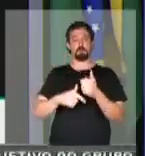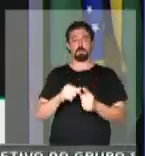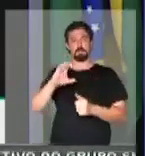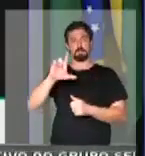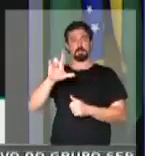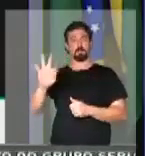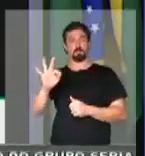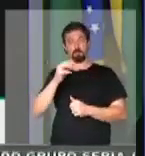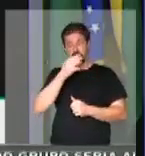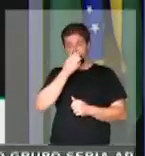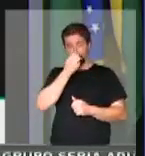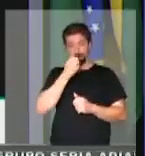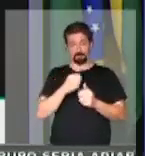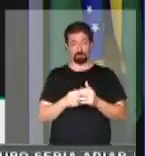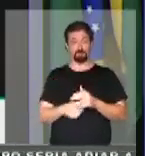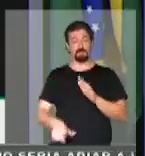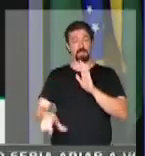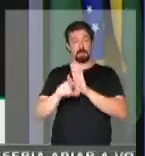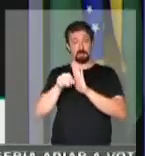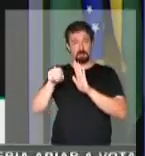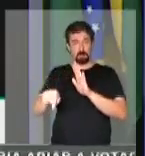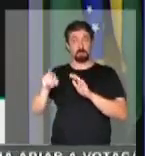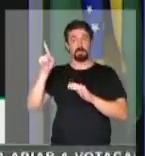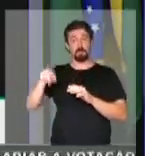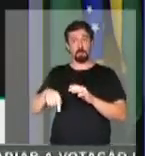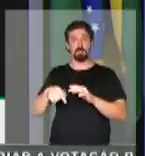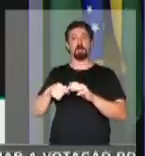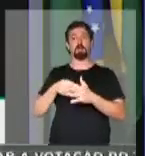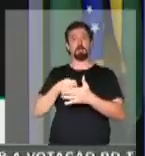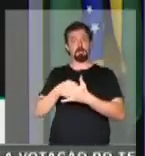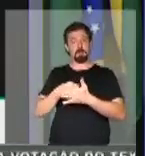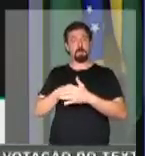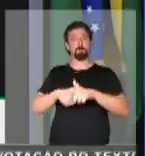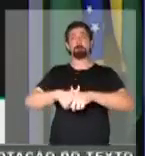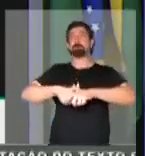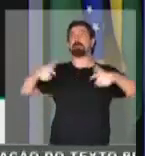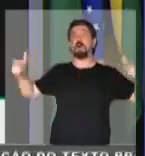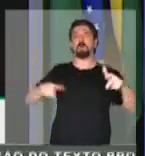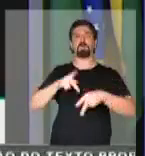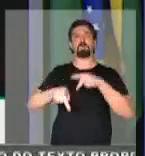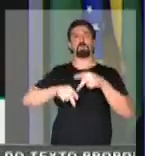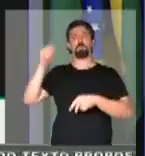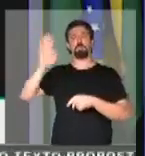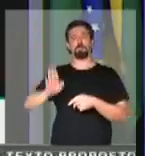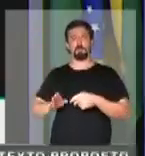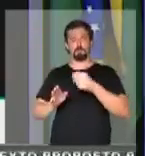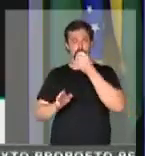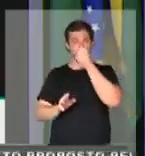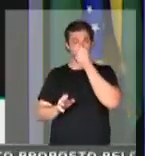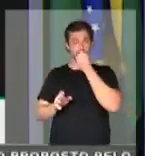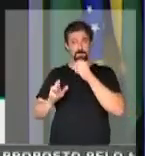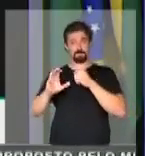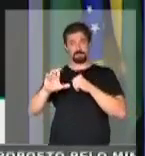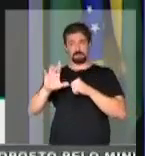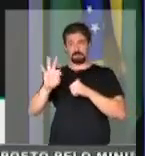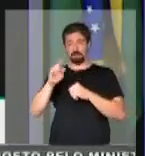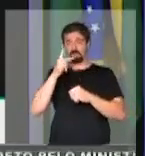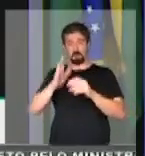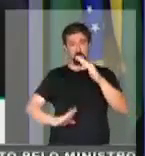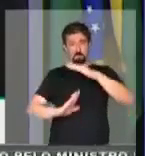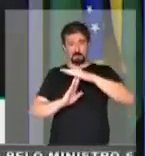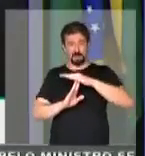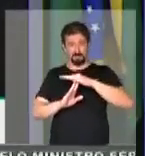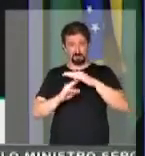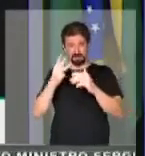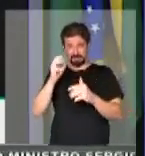a CLT. Legislação que é submetida à grande maioria dos brasileiros. Então, se a CLT determina o máximo de 30 dias de